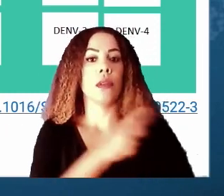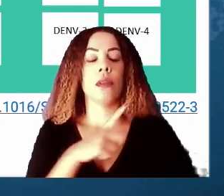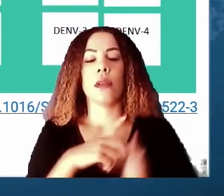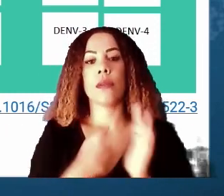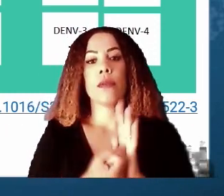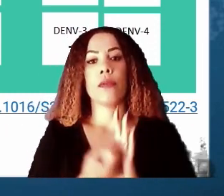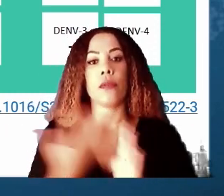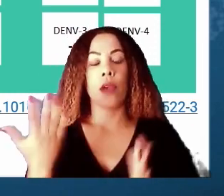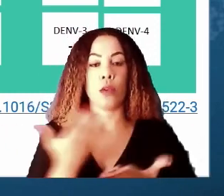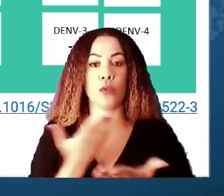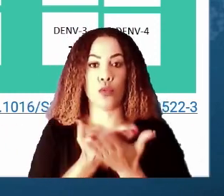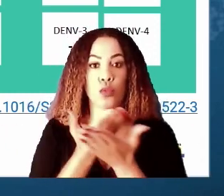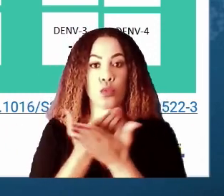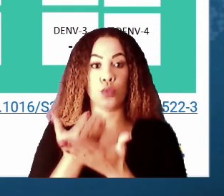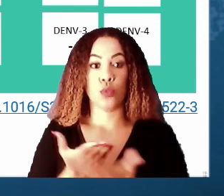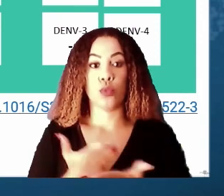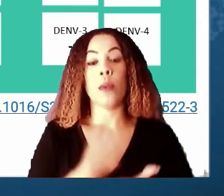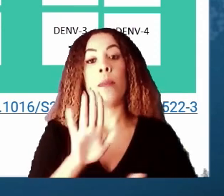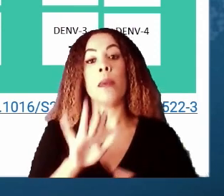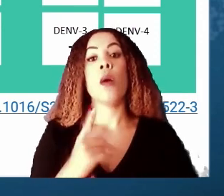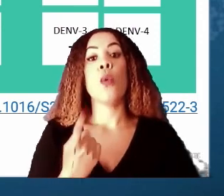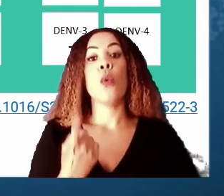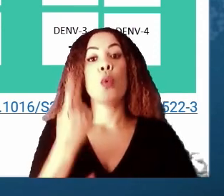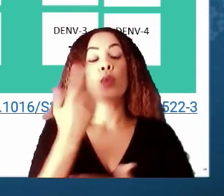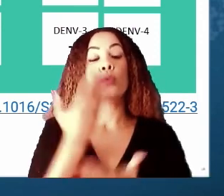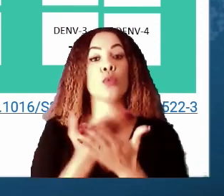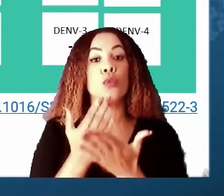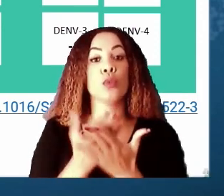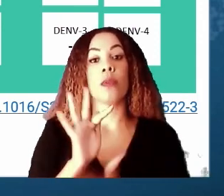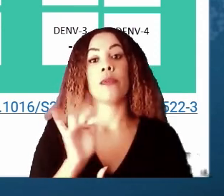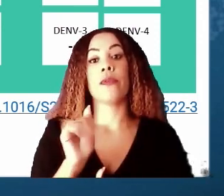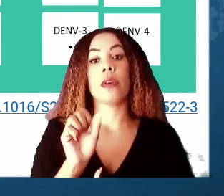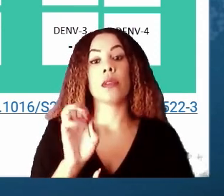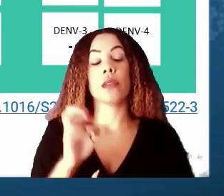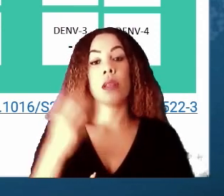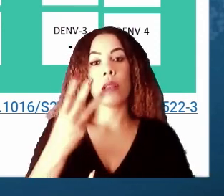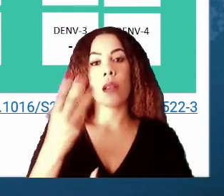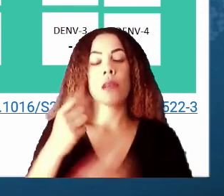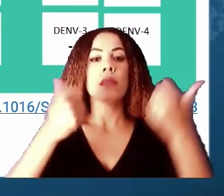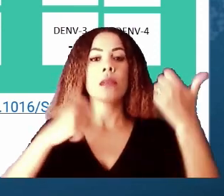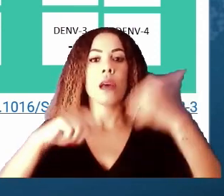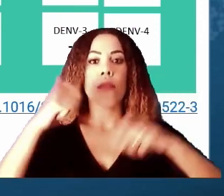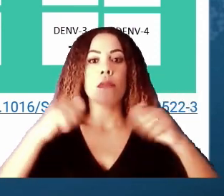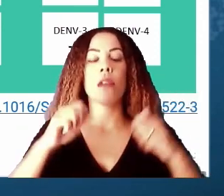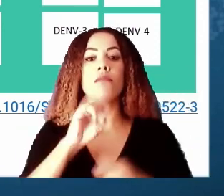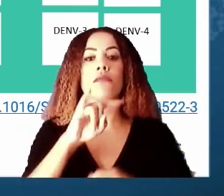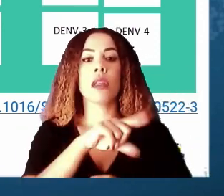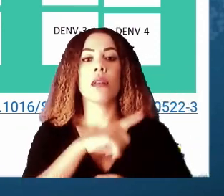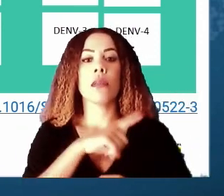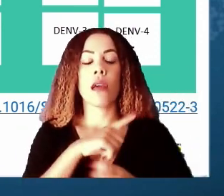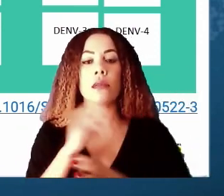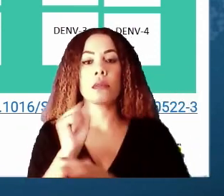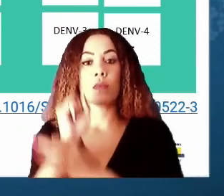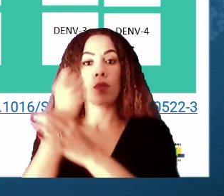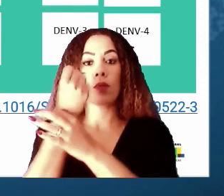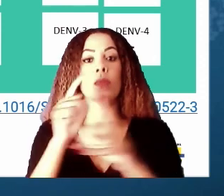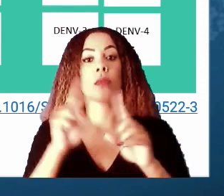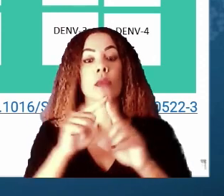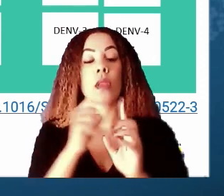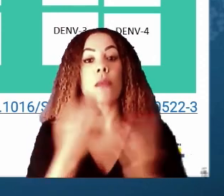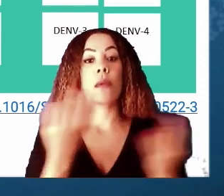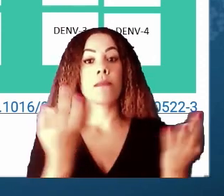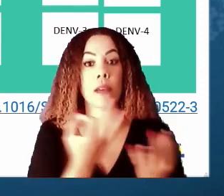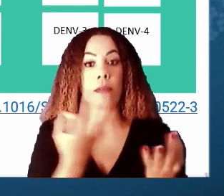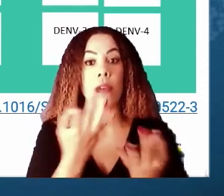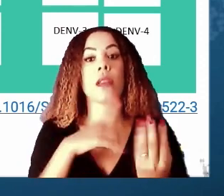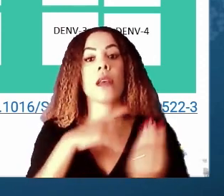único estudo de fase 3, que avaliou eficácia e avaliou segurança, foi um estudo que envolveu